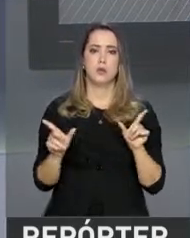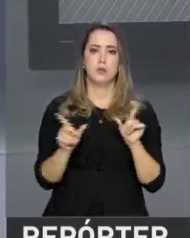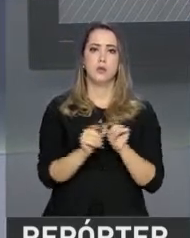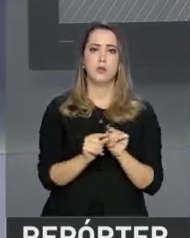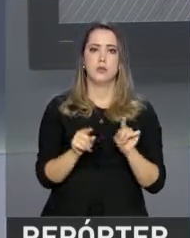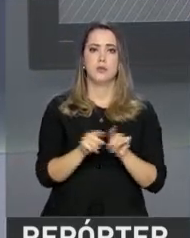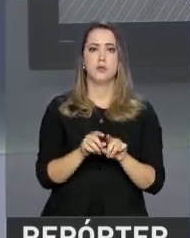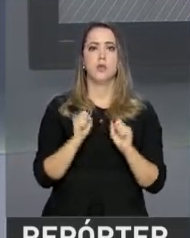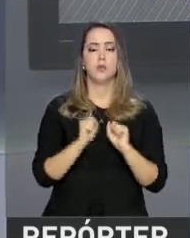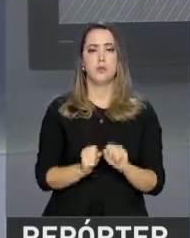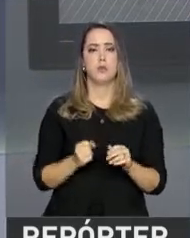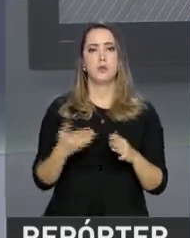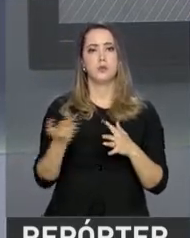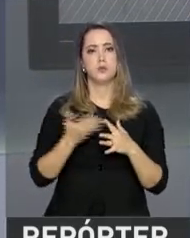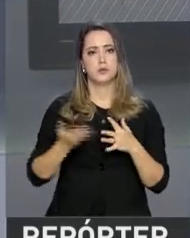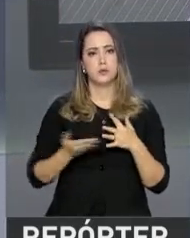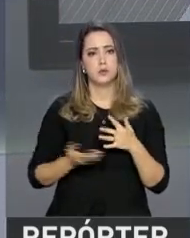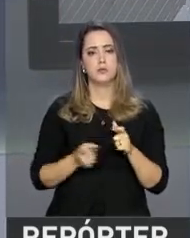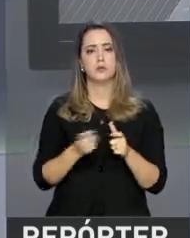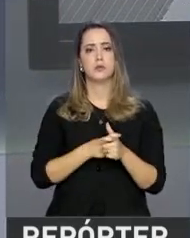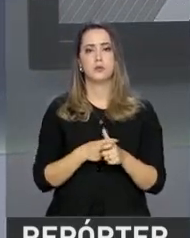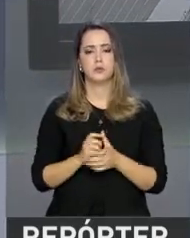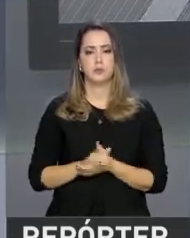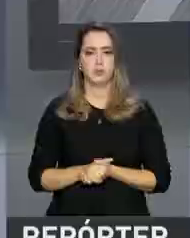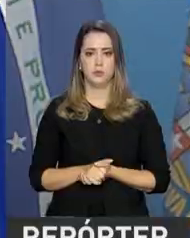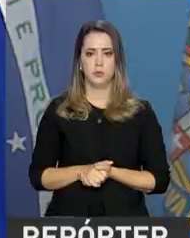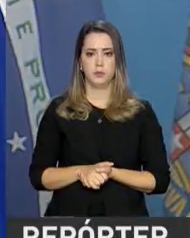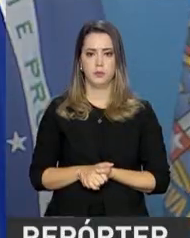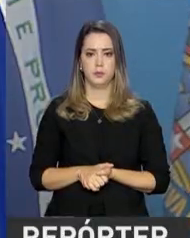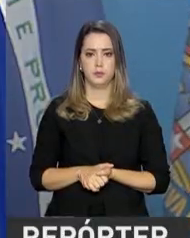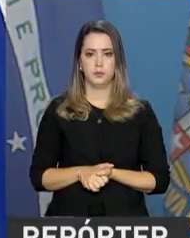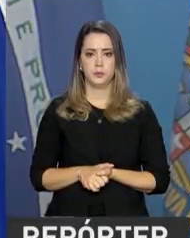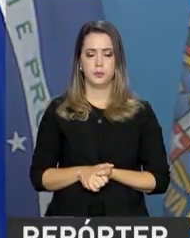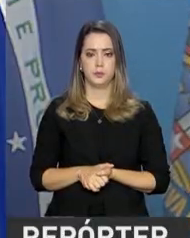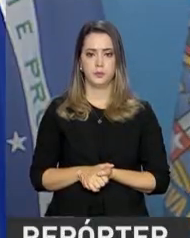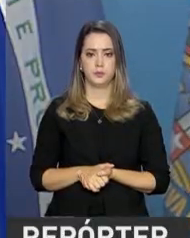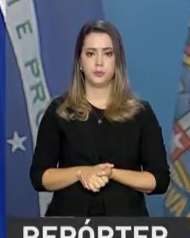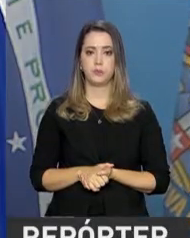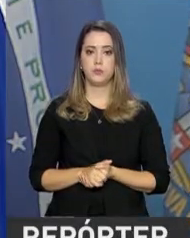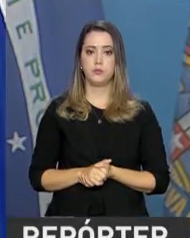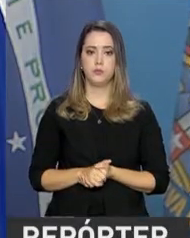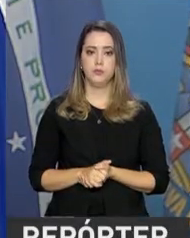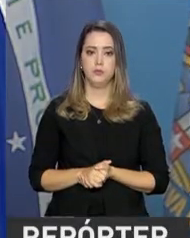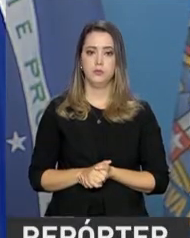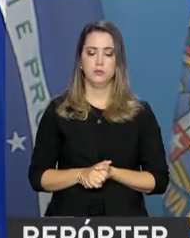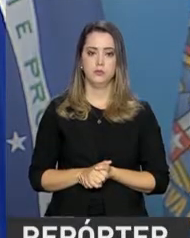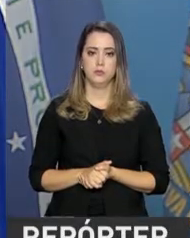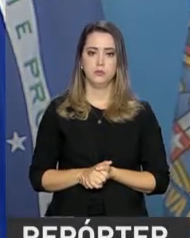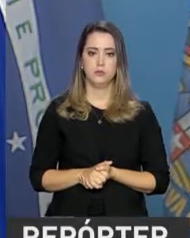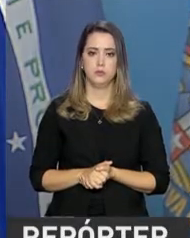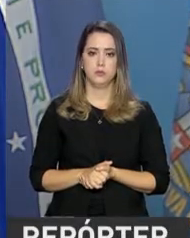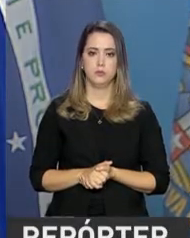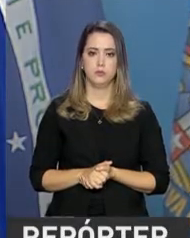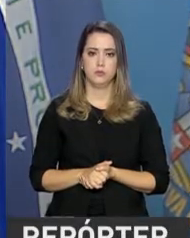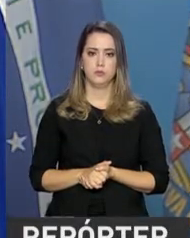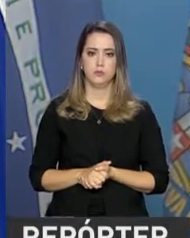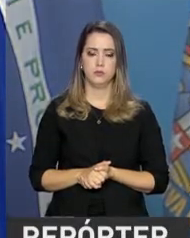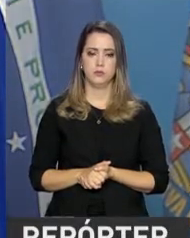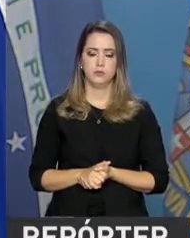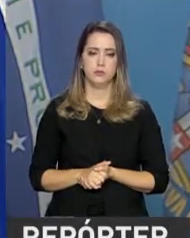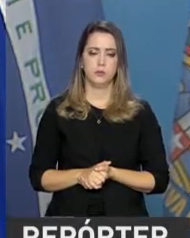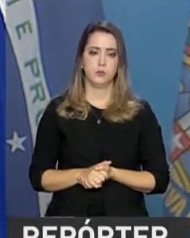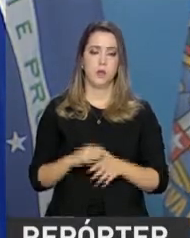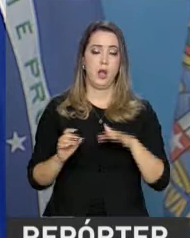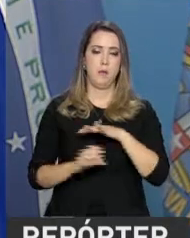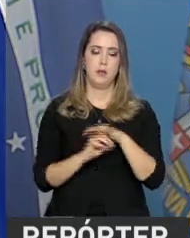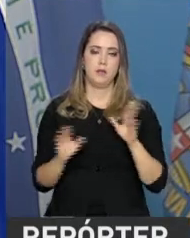empresas possam refinanciar suas dívidas à micro e pequena empresa sobre ter a digamos